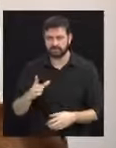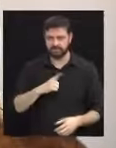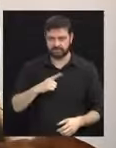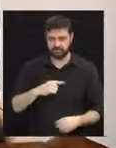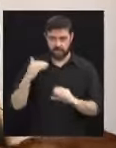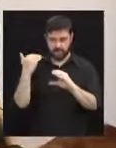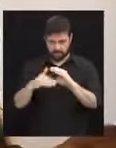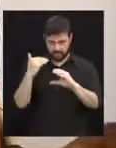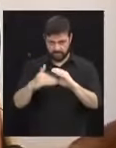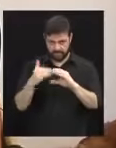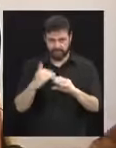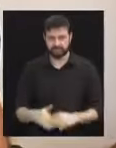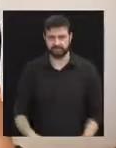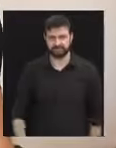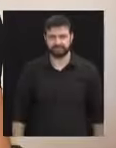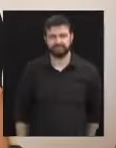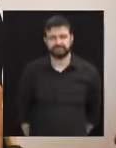do e-mail, grupo